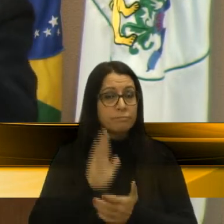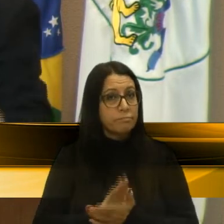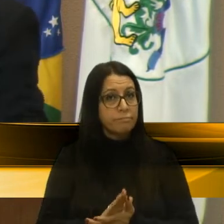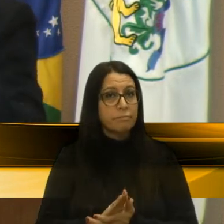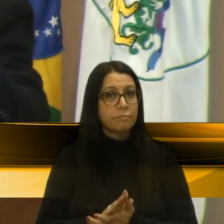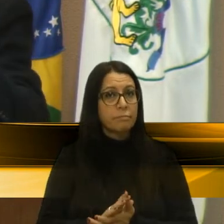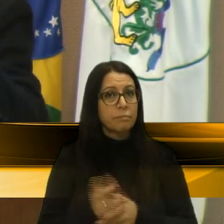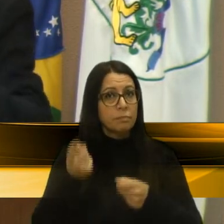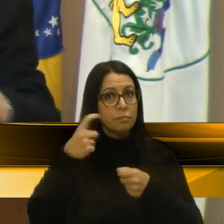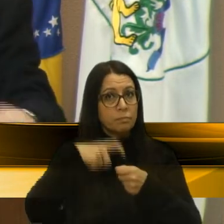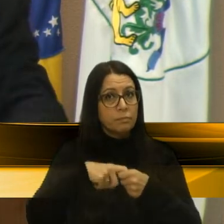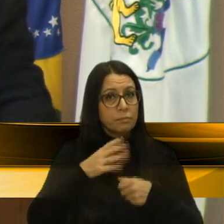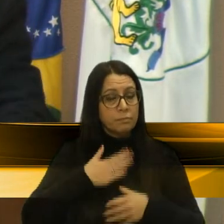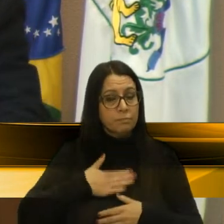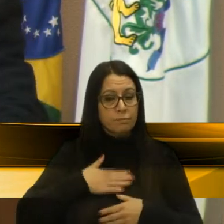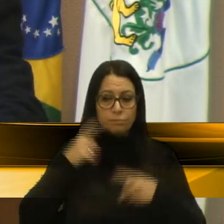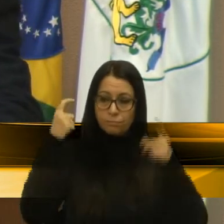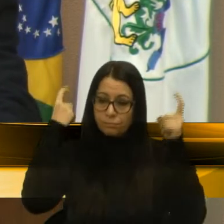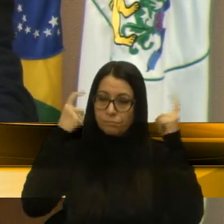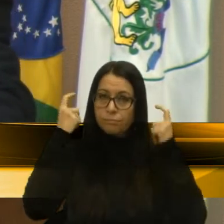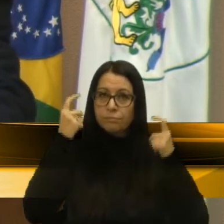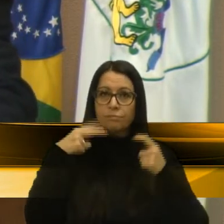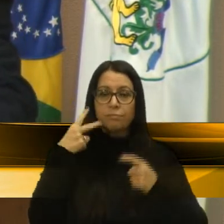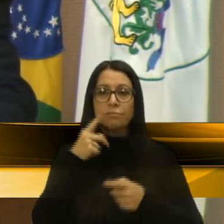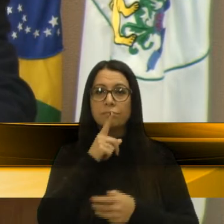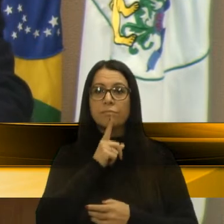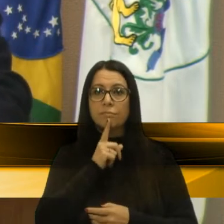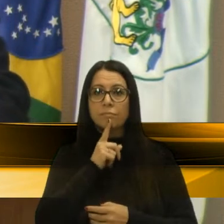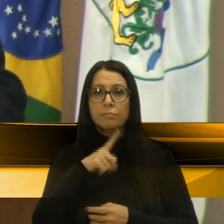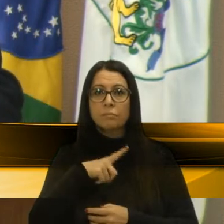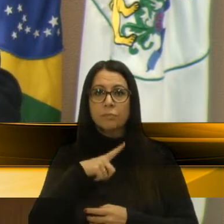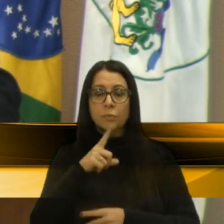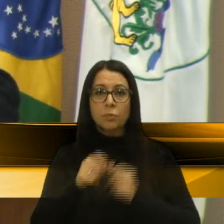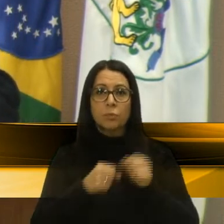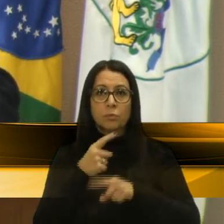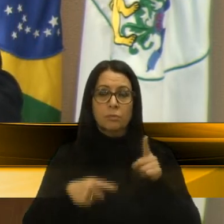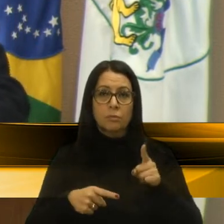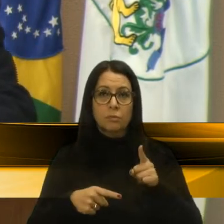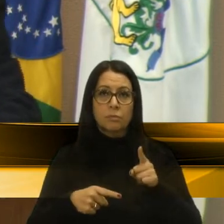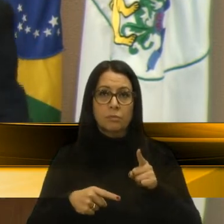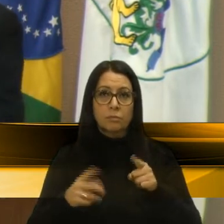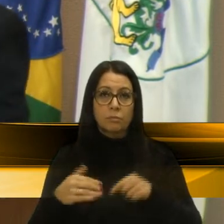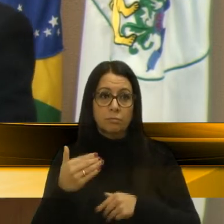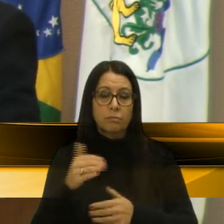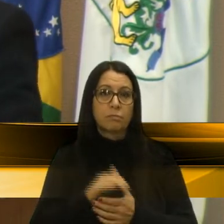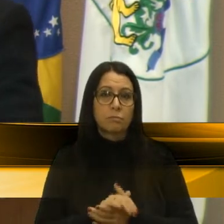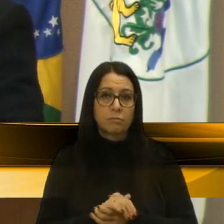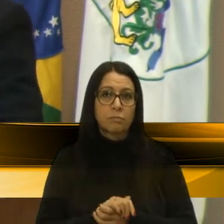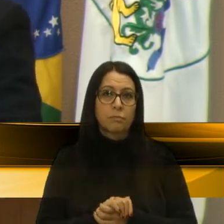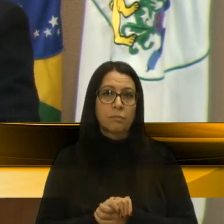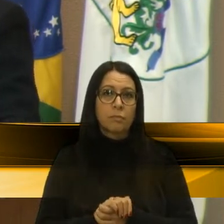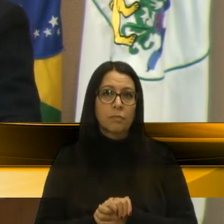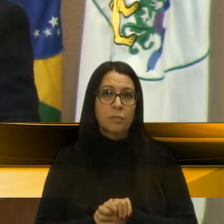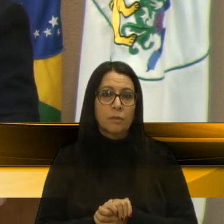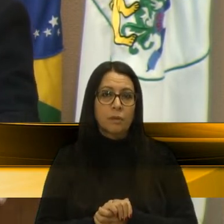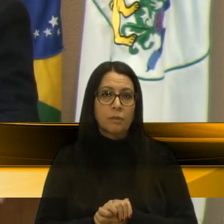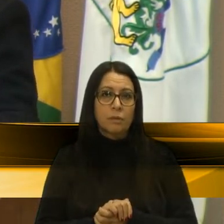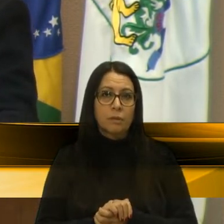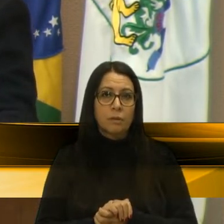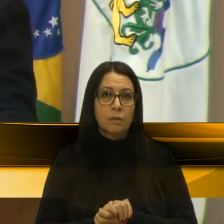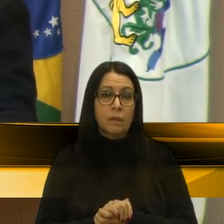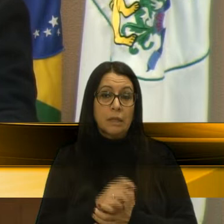né? E retomar o caminho do desenvolvimento de Caxias, né? Isso fica, independente da